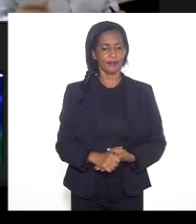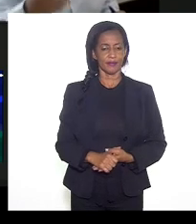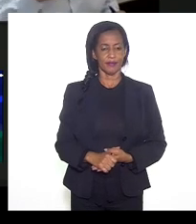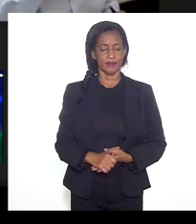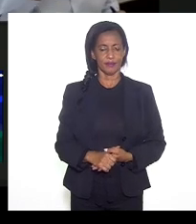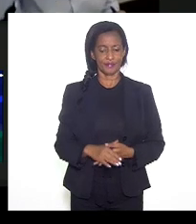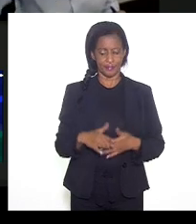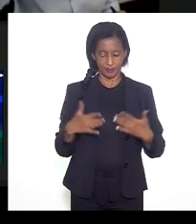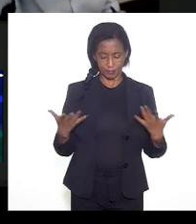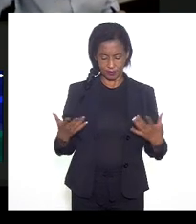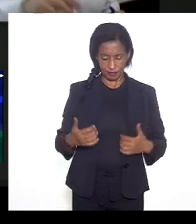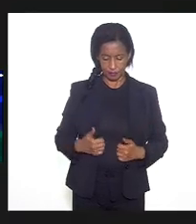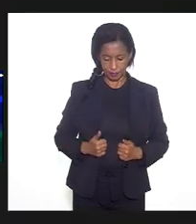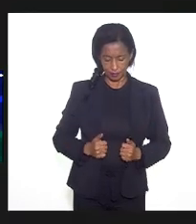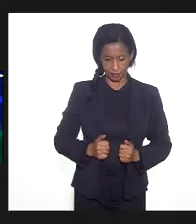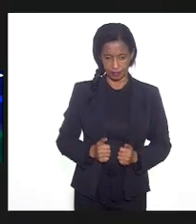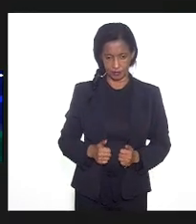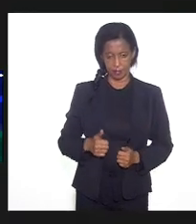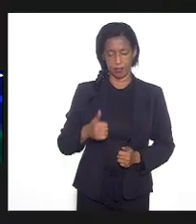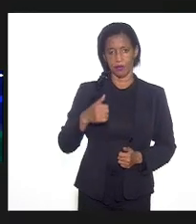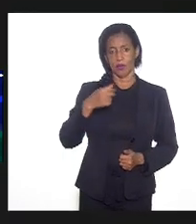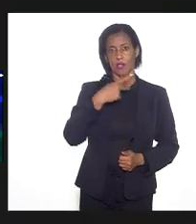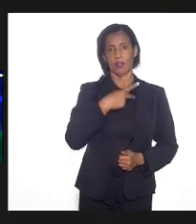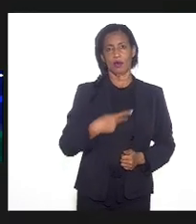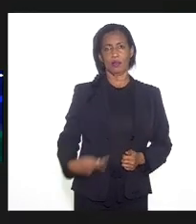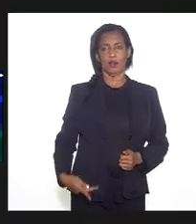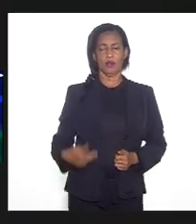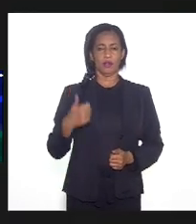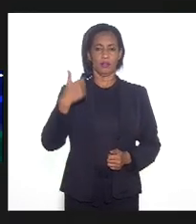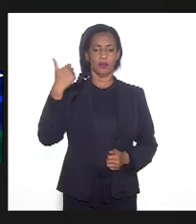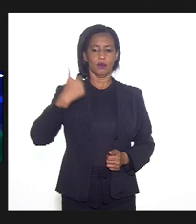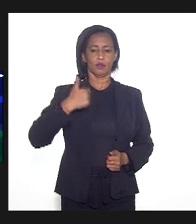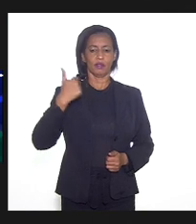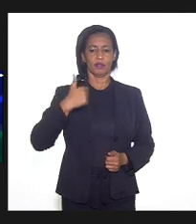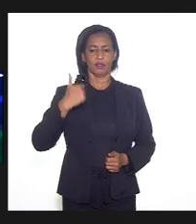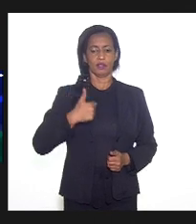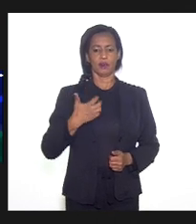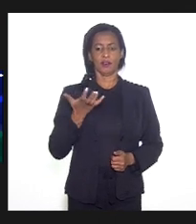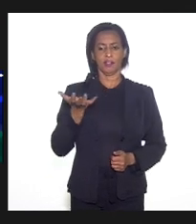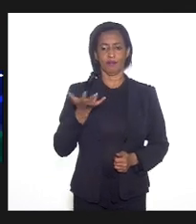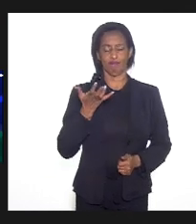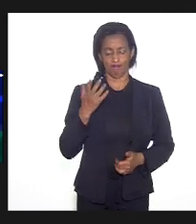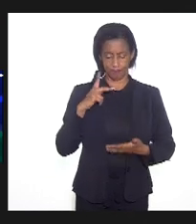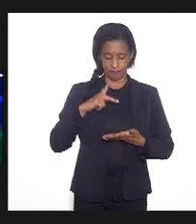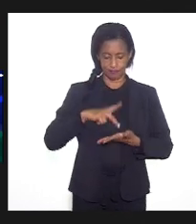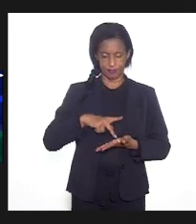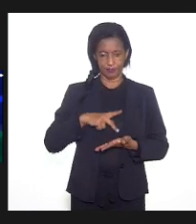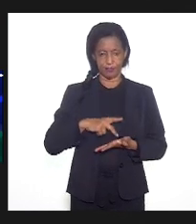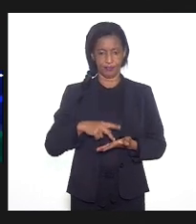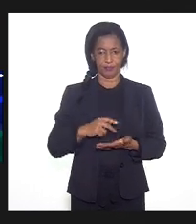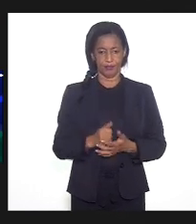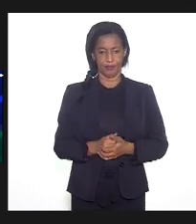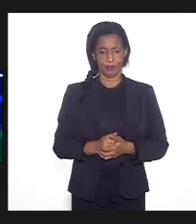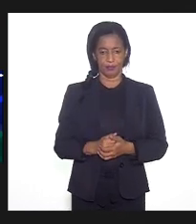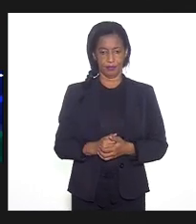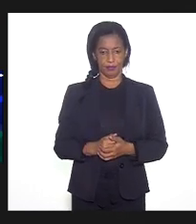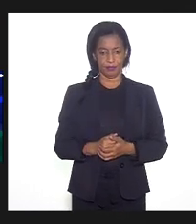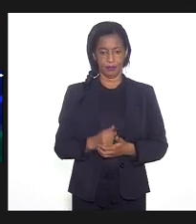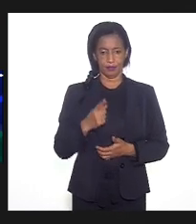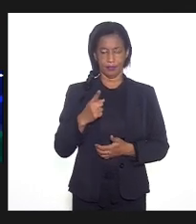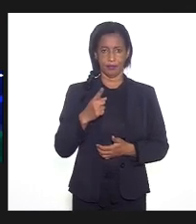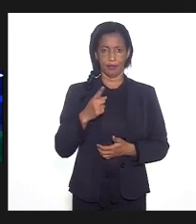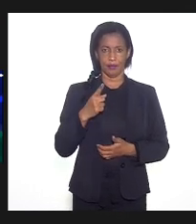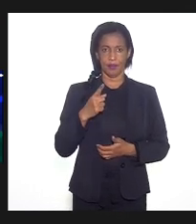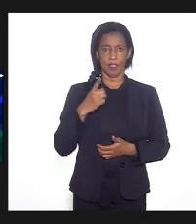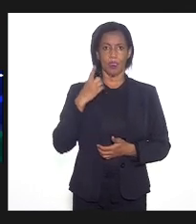Senhor presidente, eu quero, em primeiro lugar, aqui dizer que, de fato, corroboro as palavras da deputada